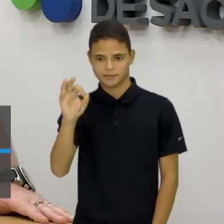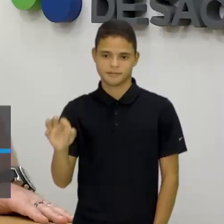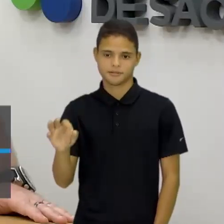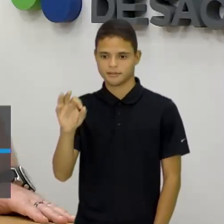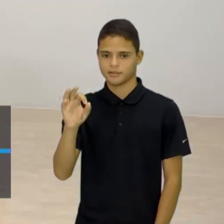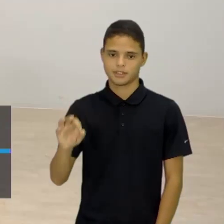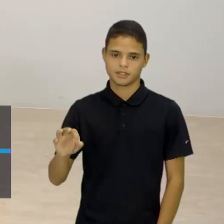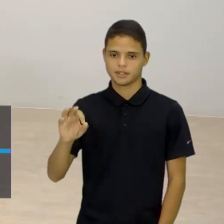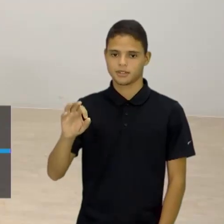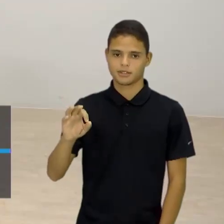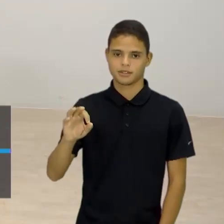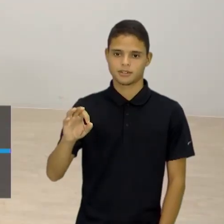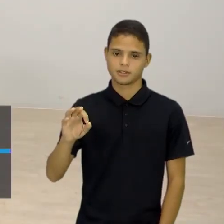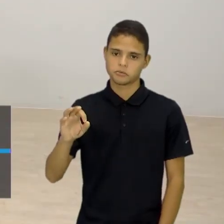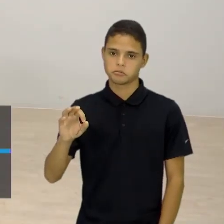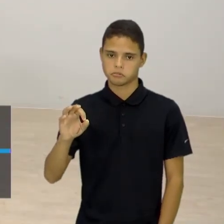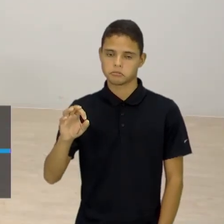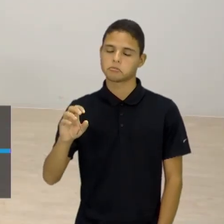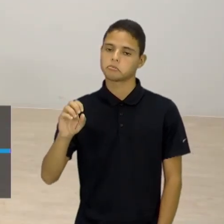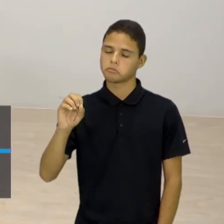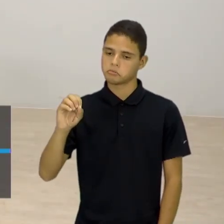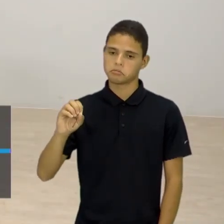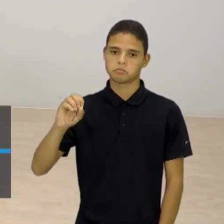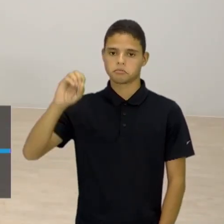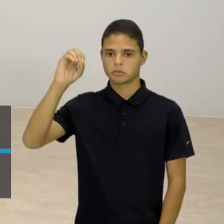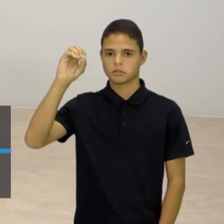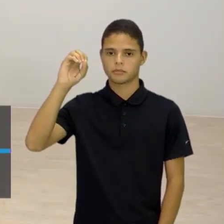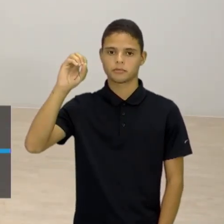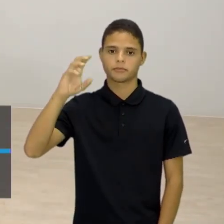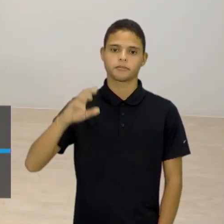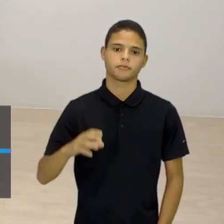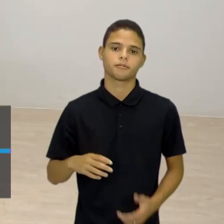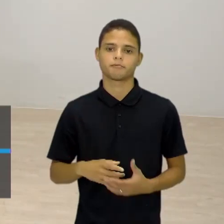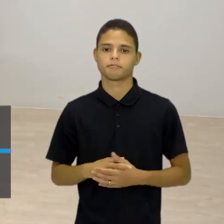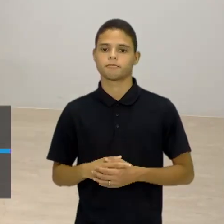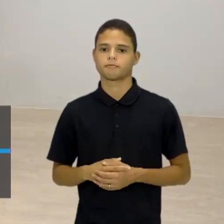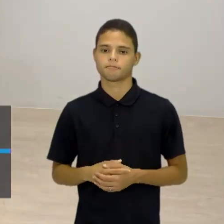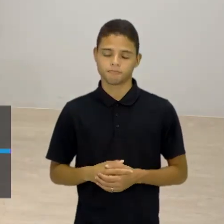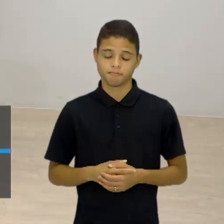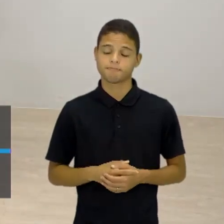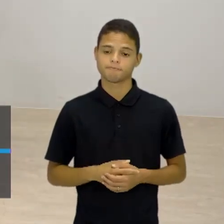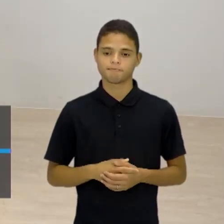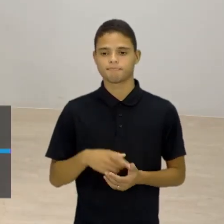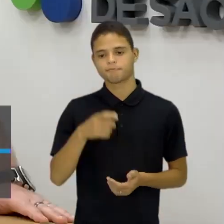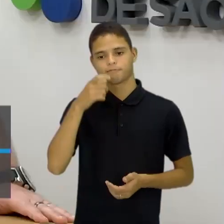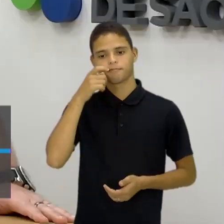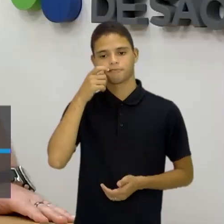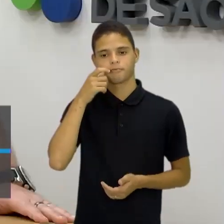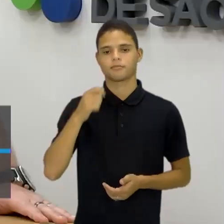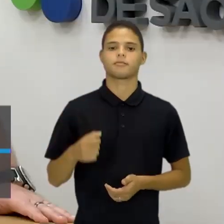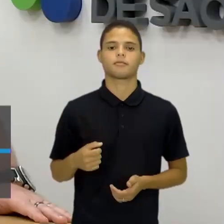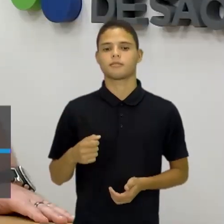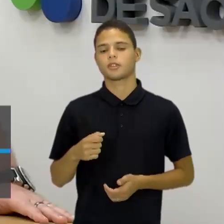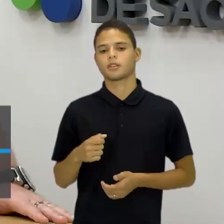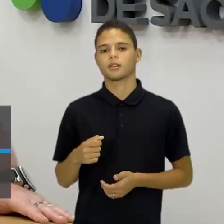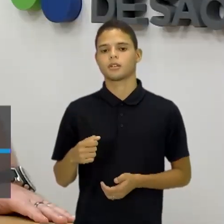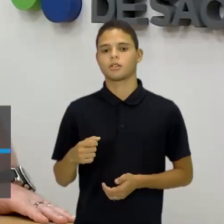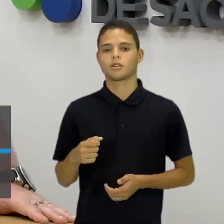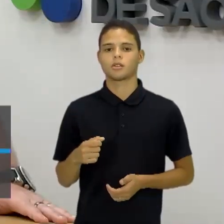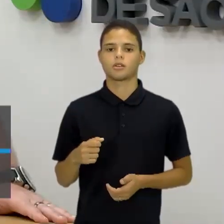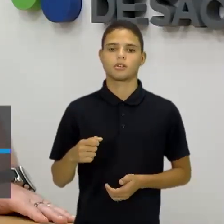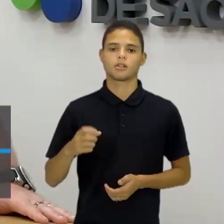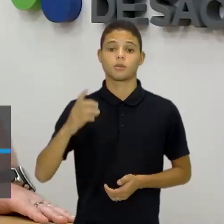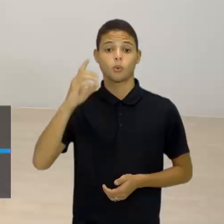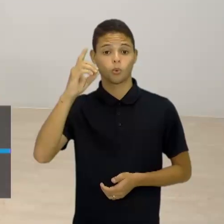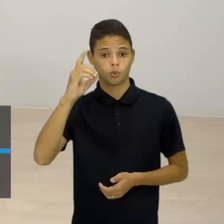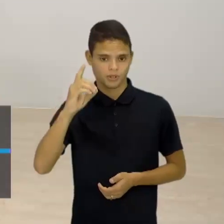trinta por cento do Oeste trinta por cento eu não contava com esse pensava nisso também Olha que bacana que o norte B trinta